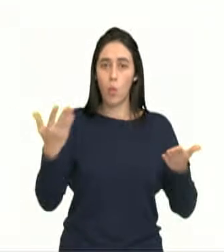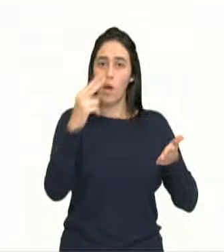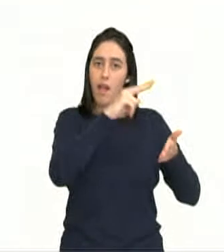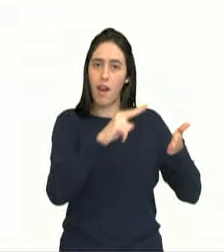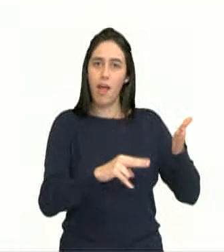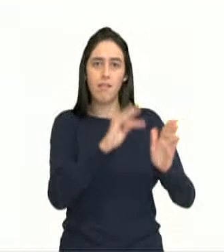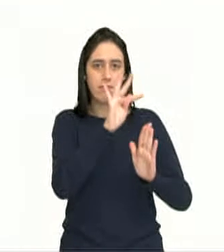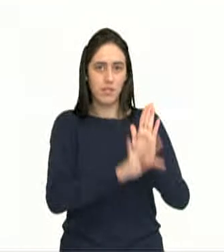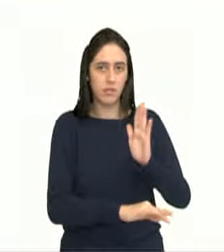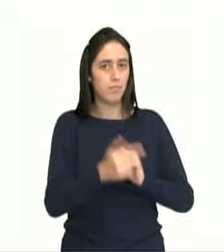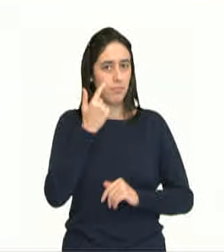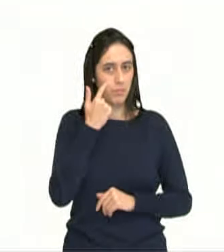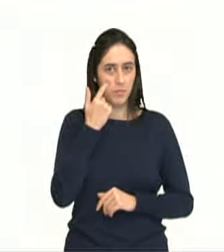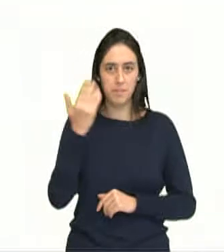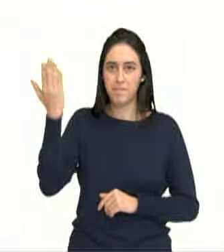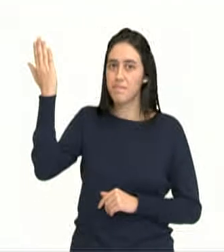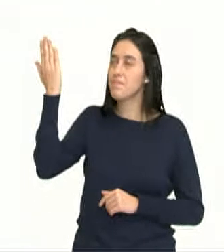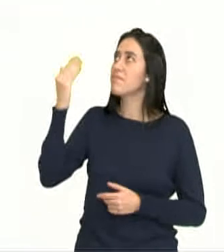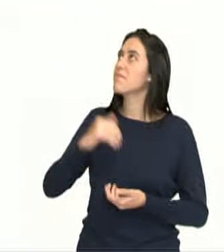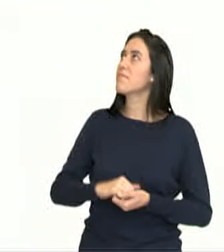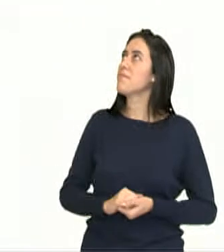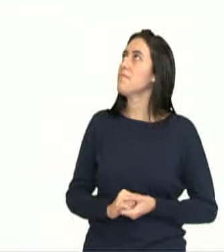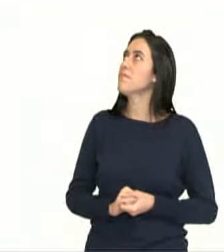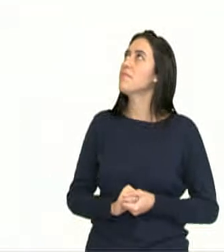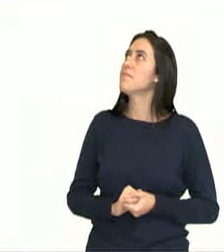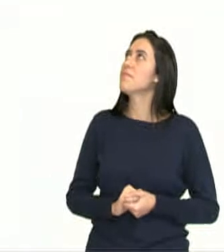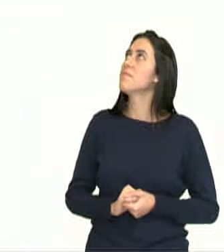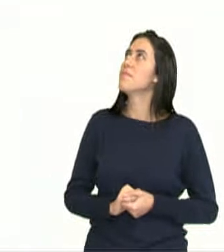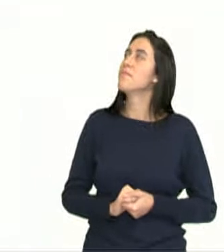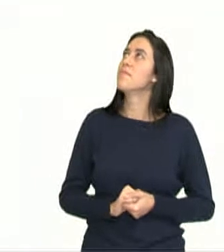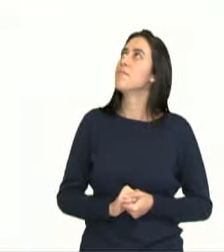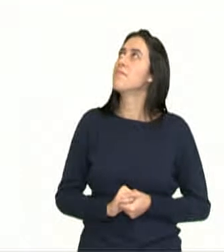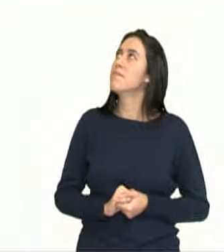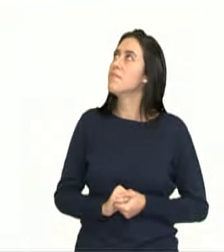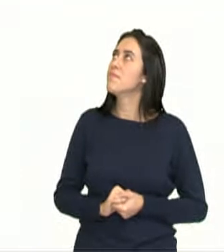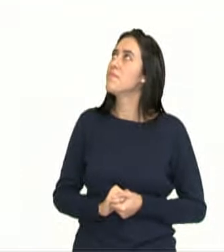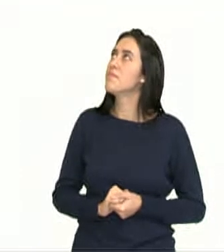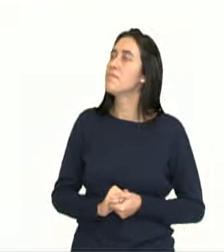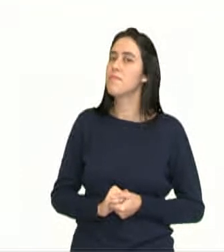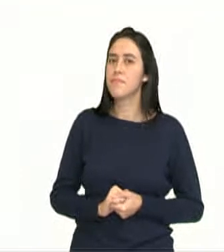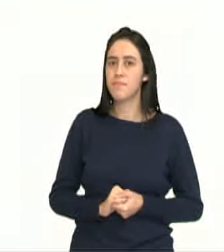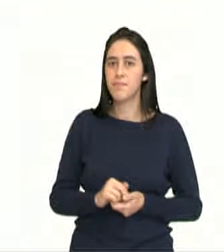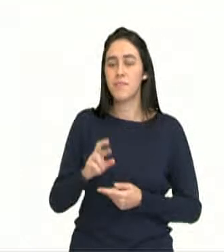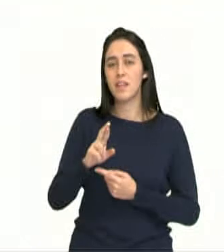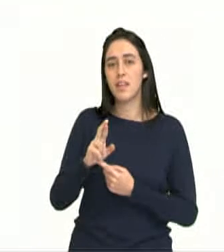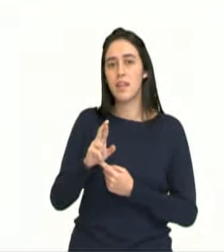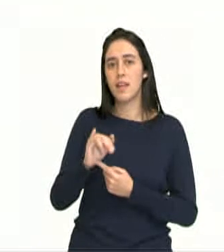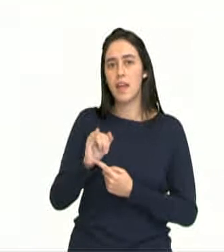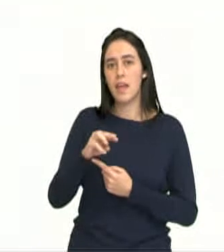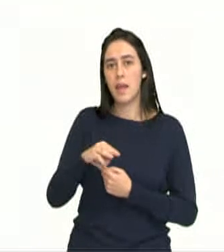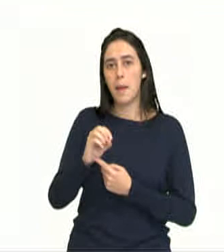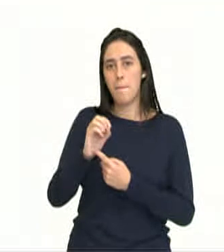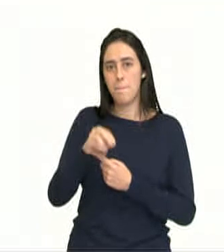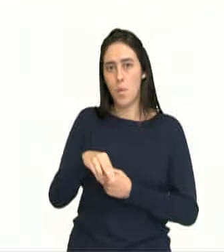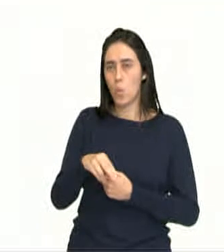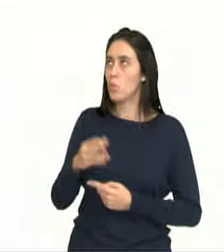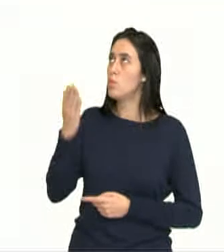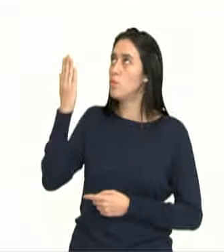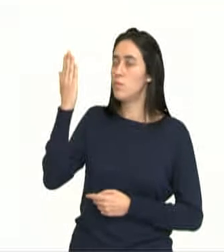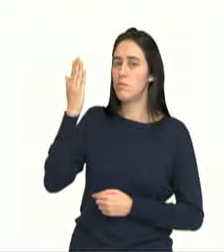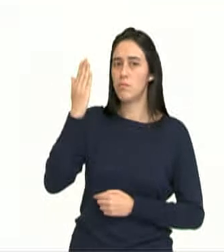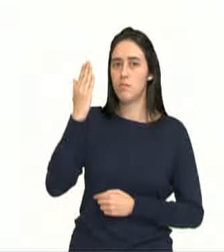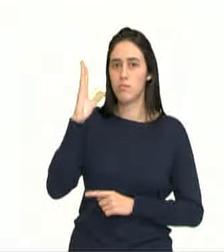The artist who takes color around the world. Rimon Guimarães, who was born in Curitiba in